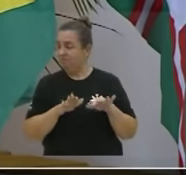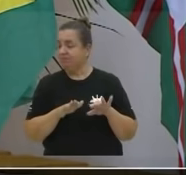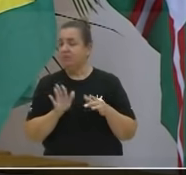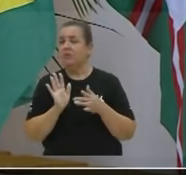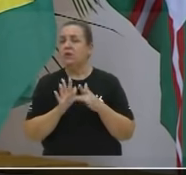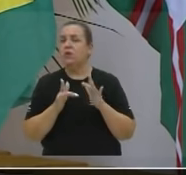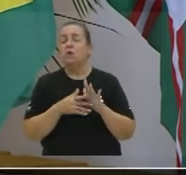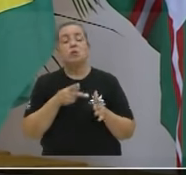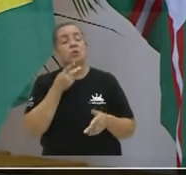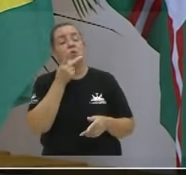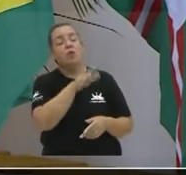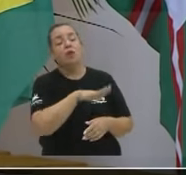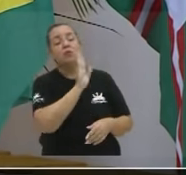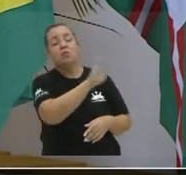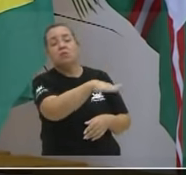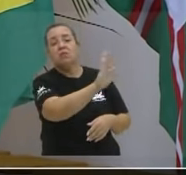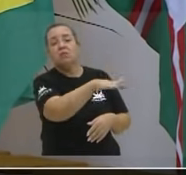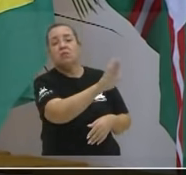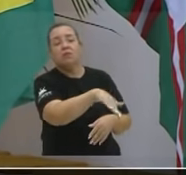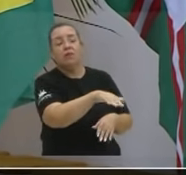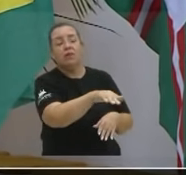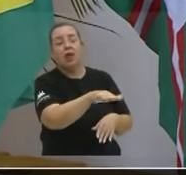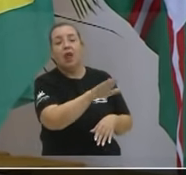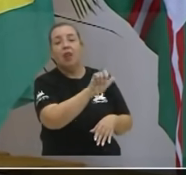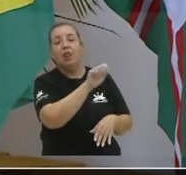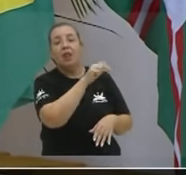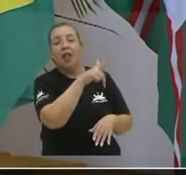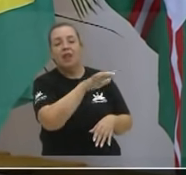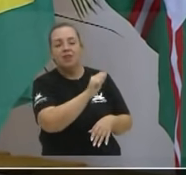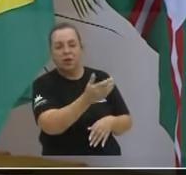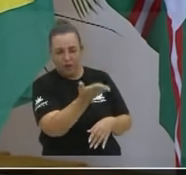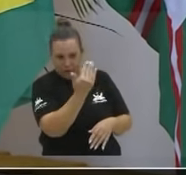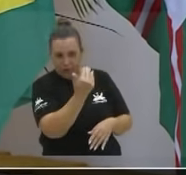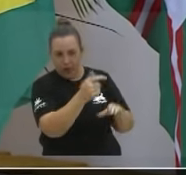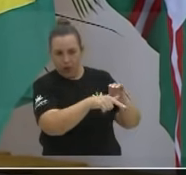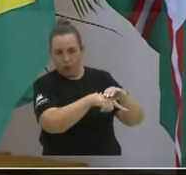Jesus: Lázaro, Lázaro, vem para fora.